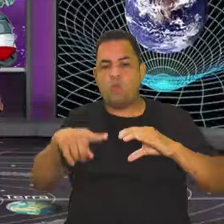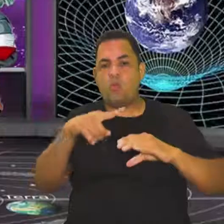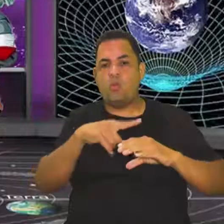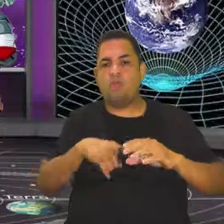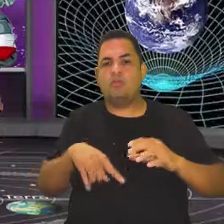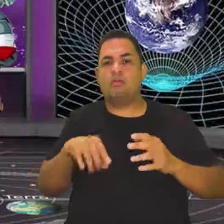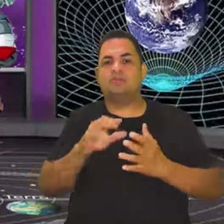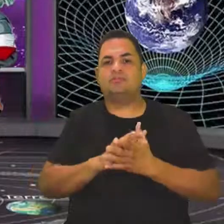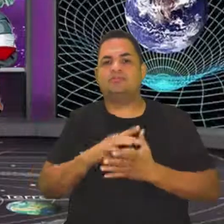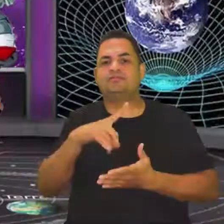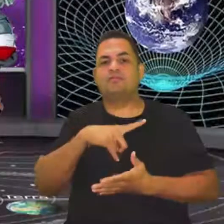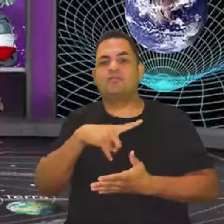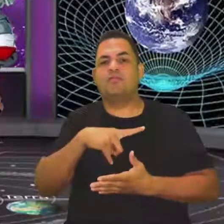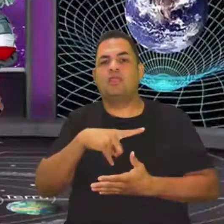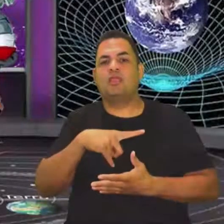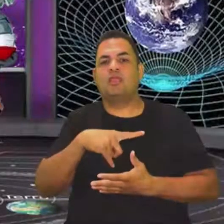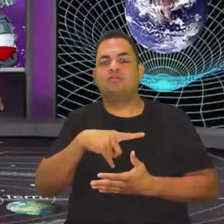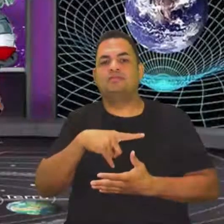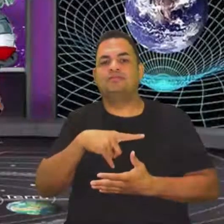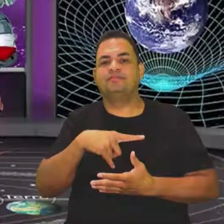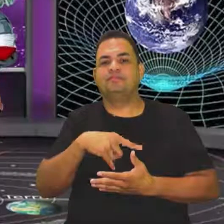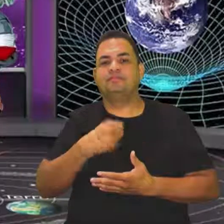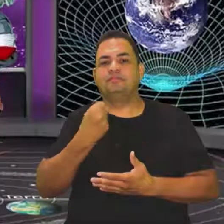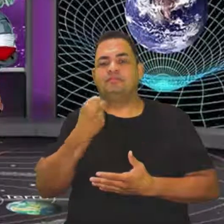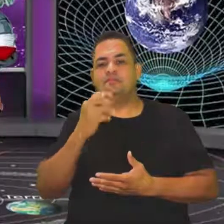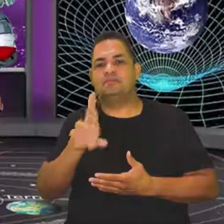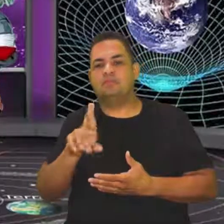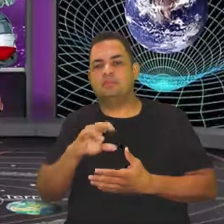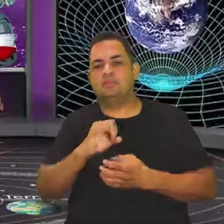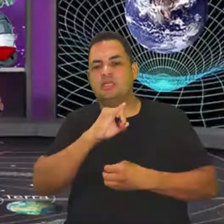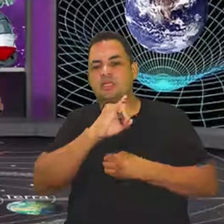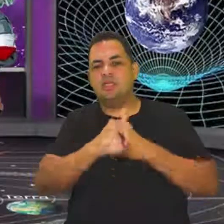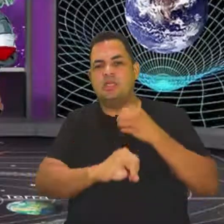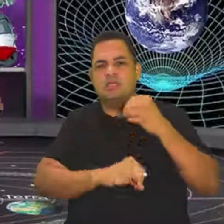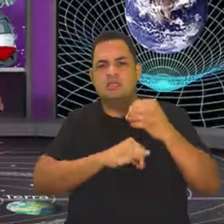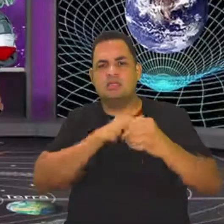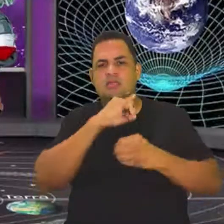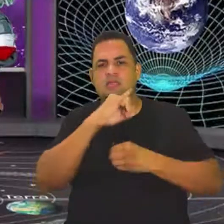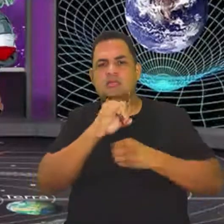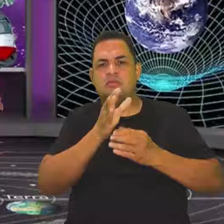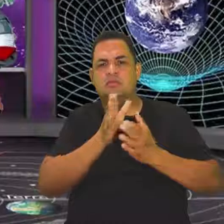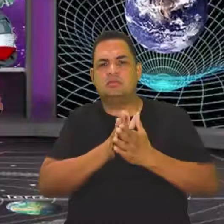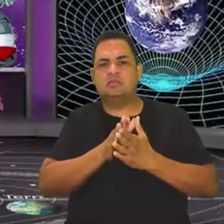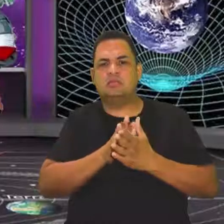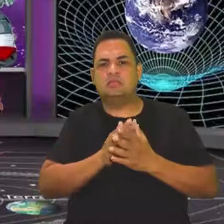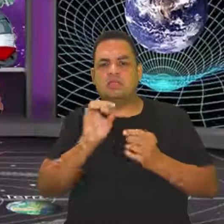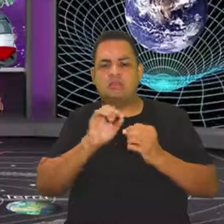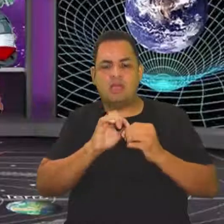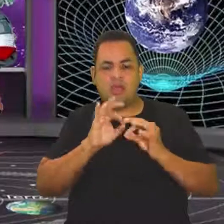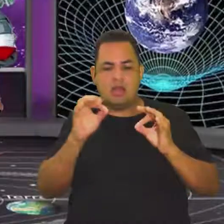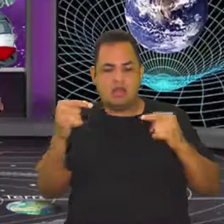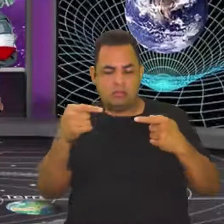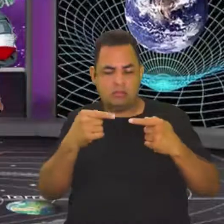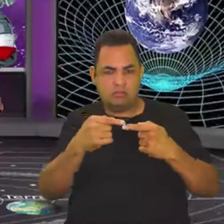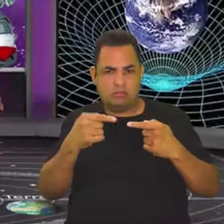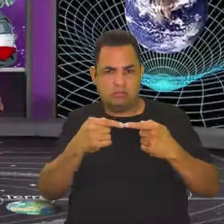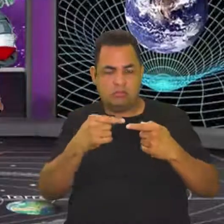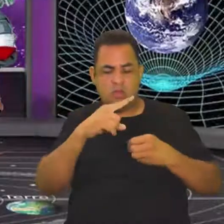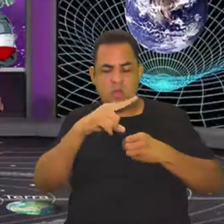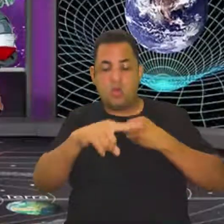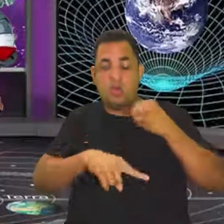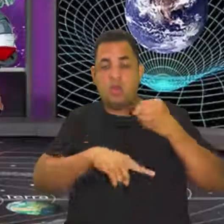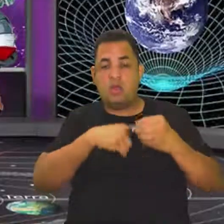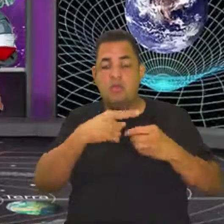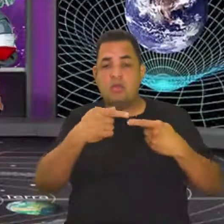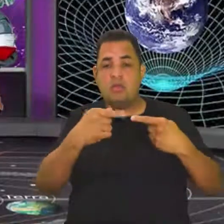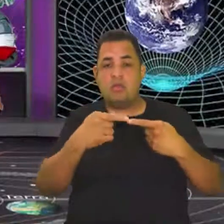ali, vai chegar um ponto que o ar vai se ionizar, vai criar uma ponte. Os átomos vão se alinhar, é